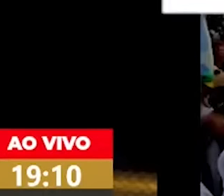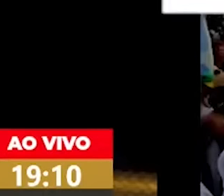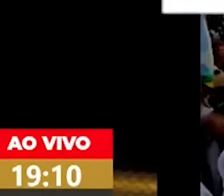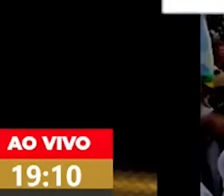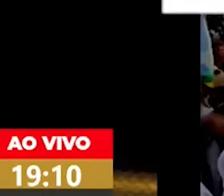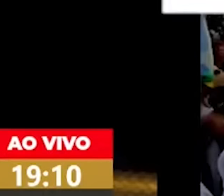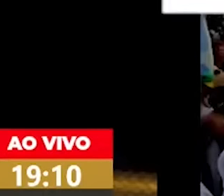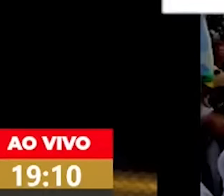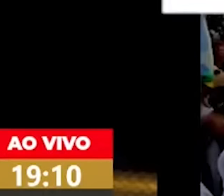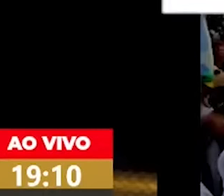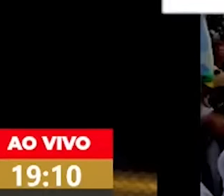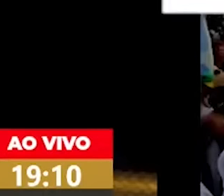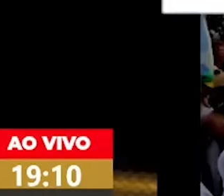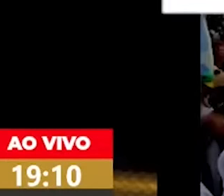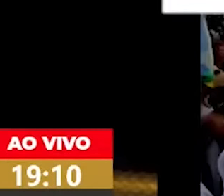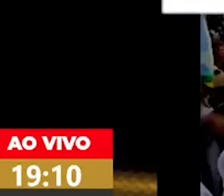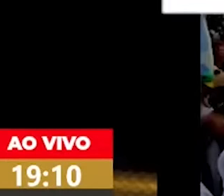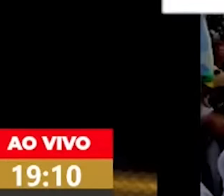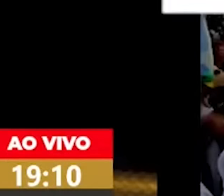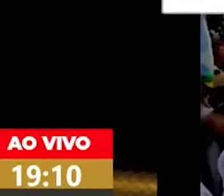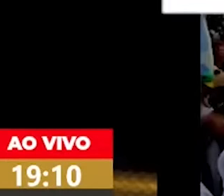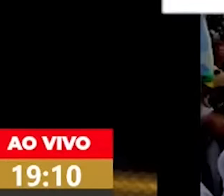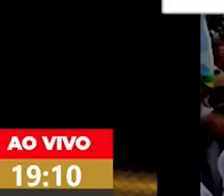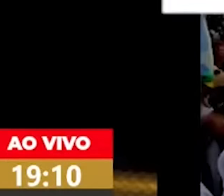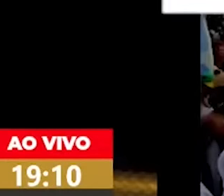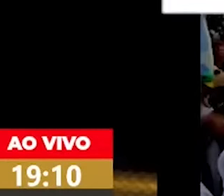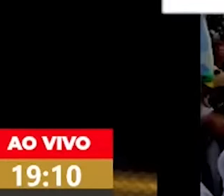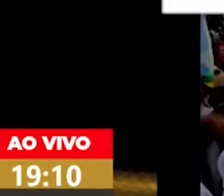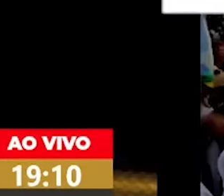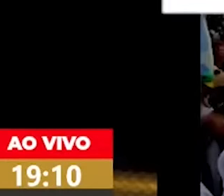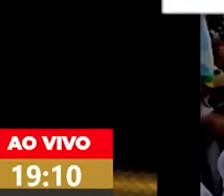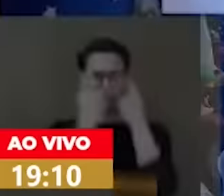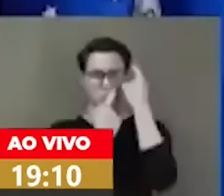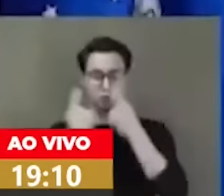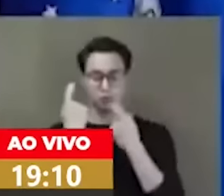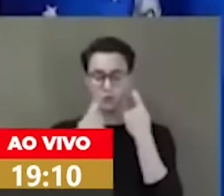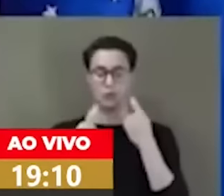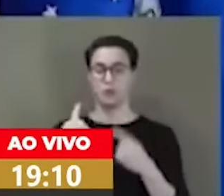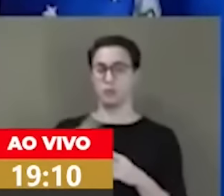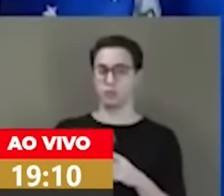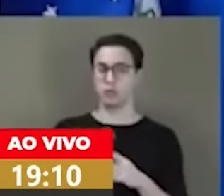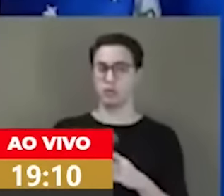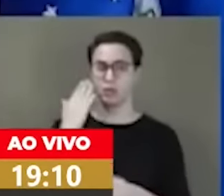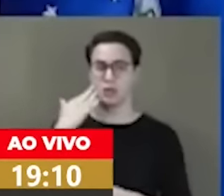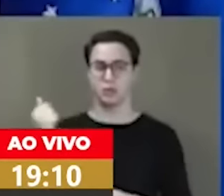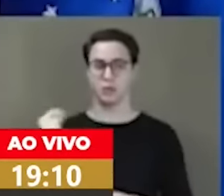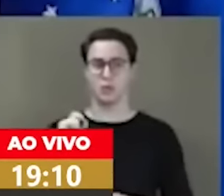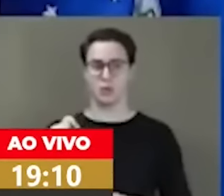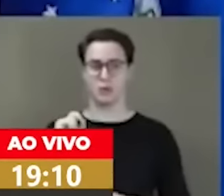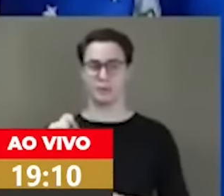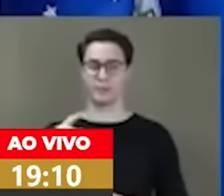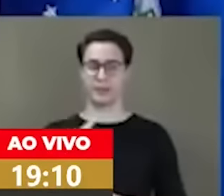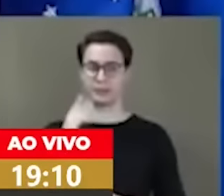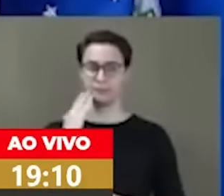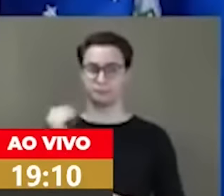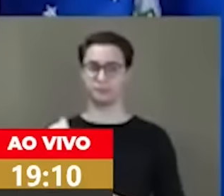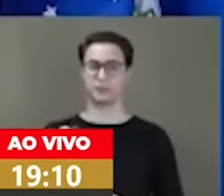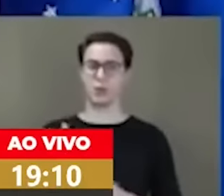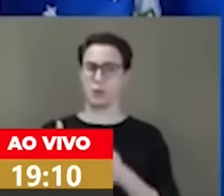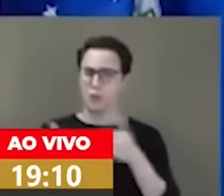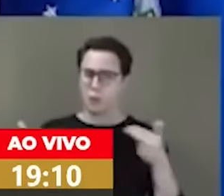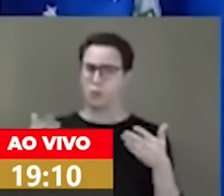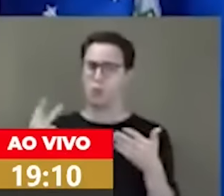política brasileira é feita pelo STF fecha aspas o ex-vice-presidente da república e atual Senador